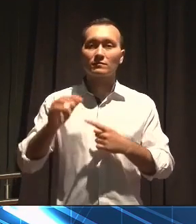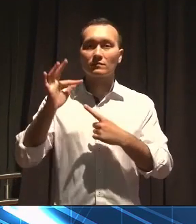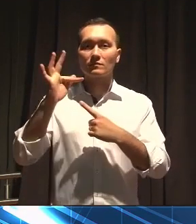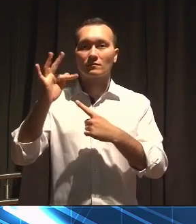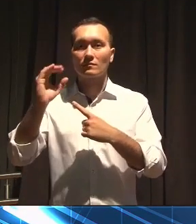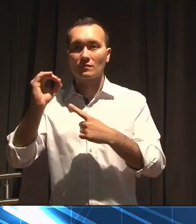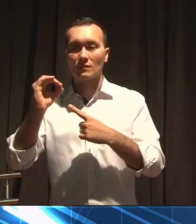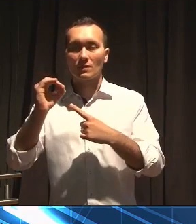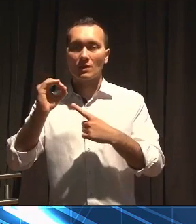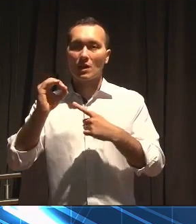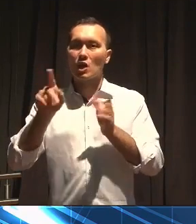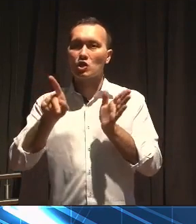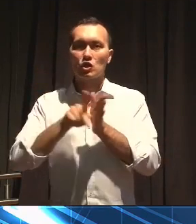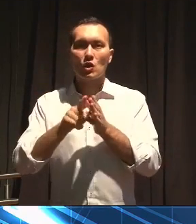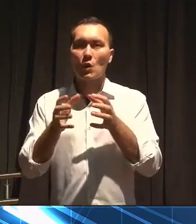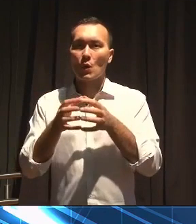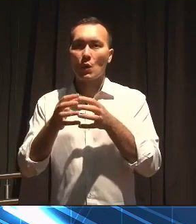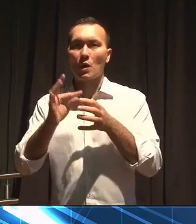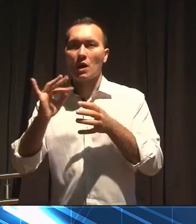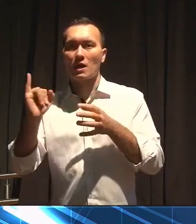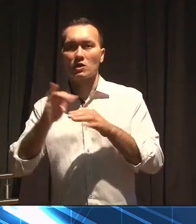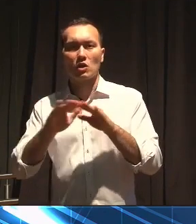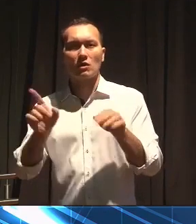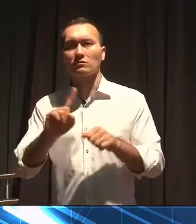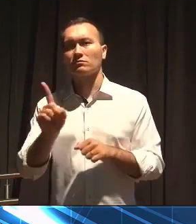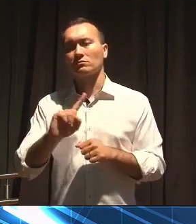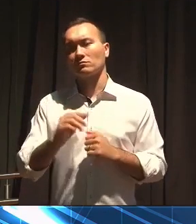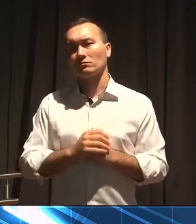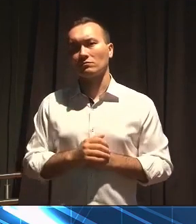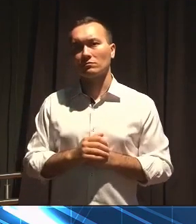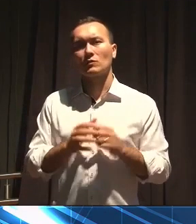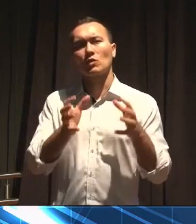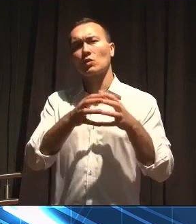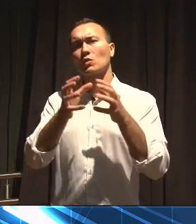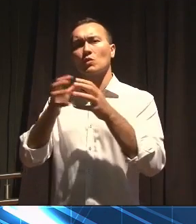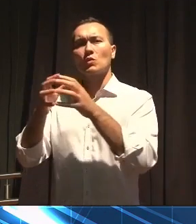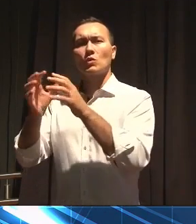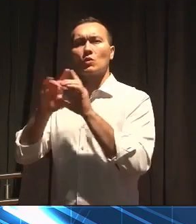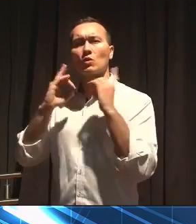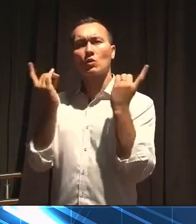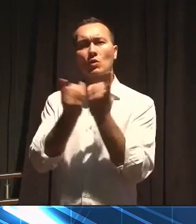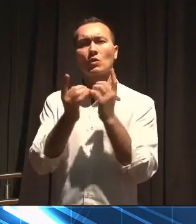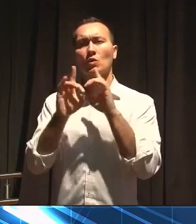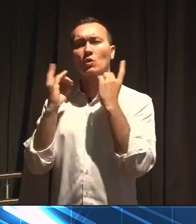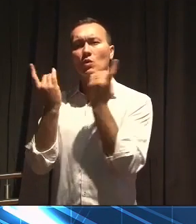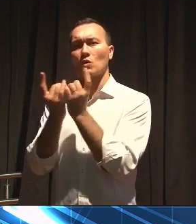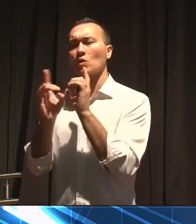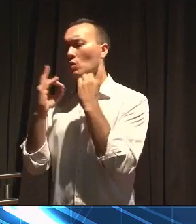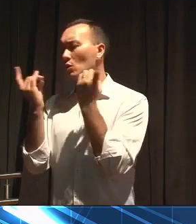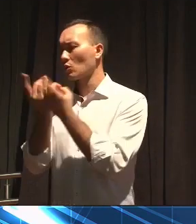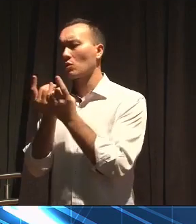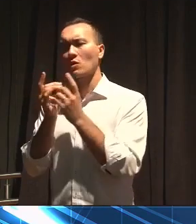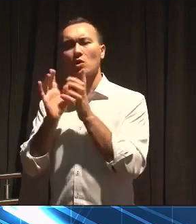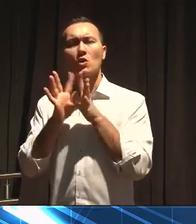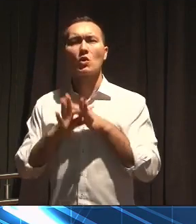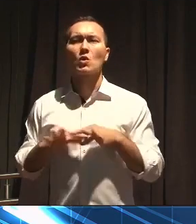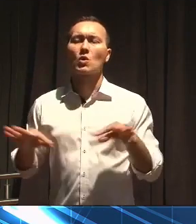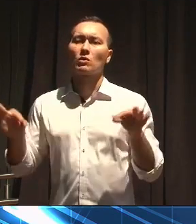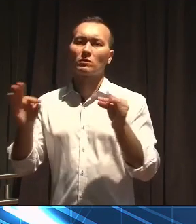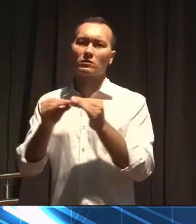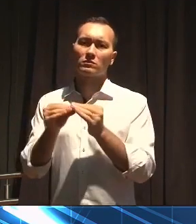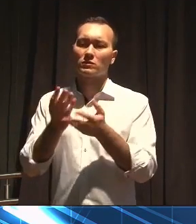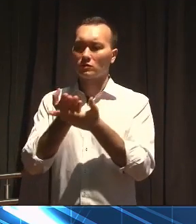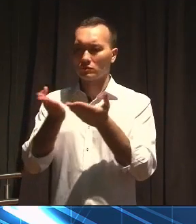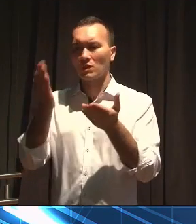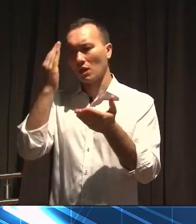questão de FinOps, as squads, os produtos, os times, entender quanto que custa aquele produto dele